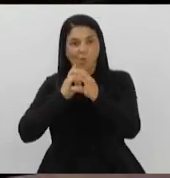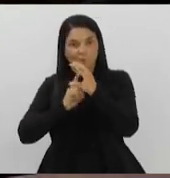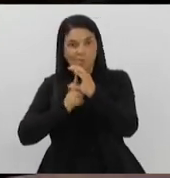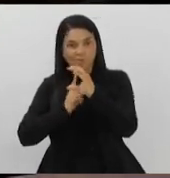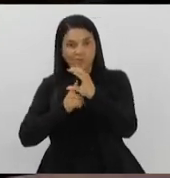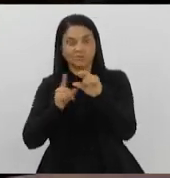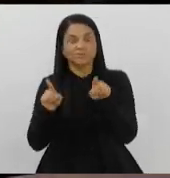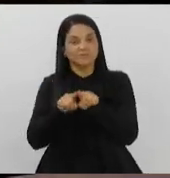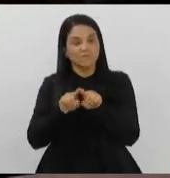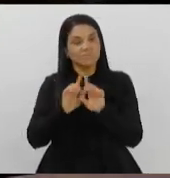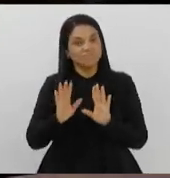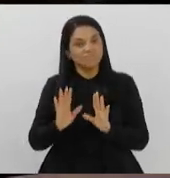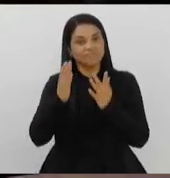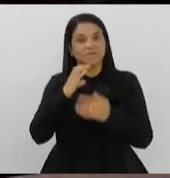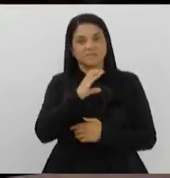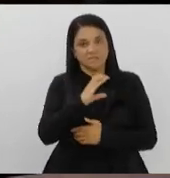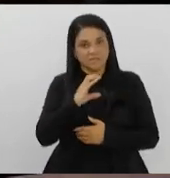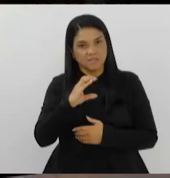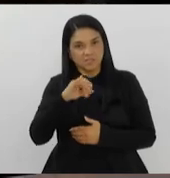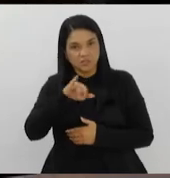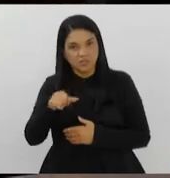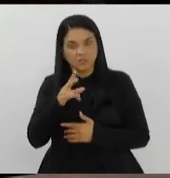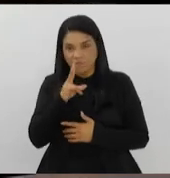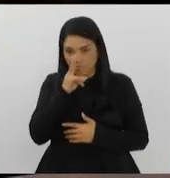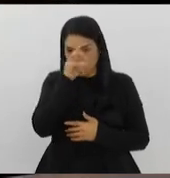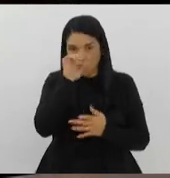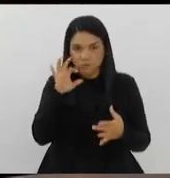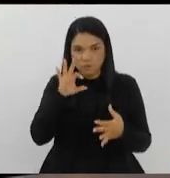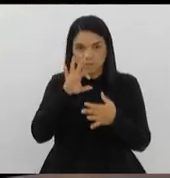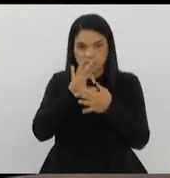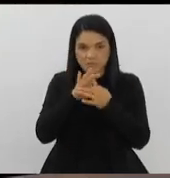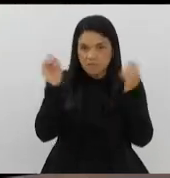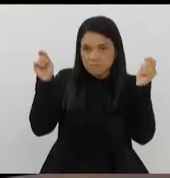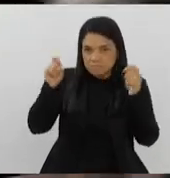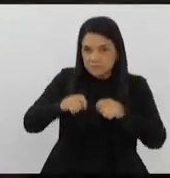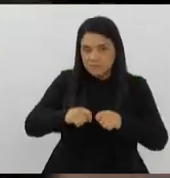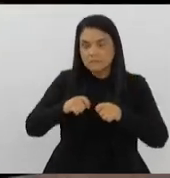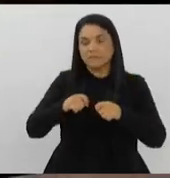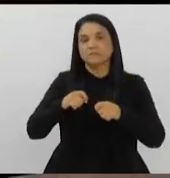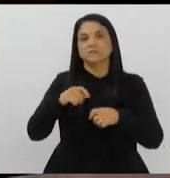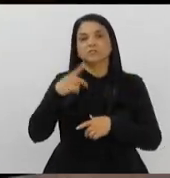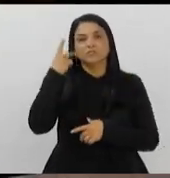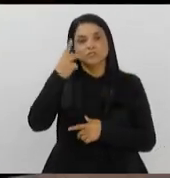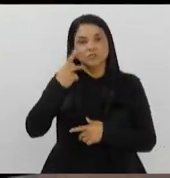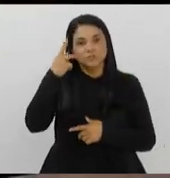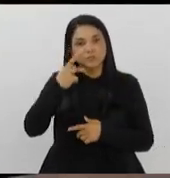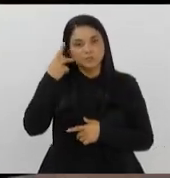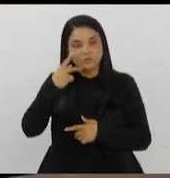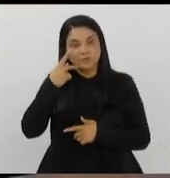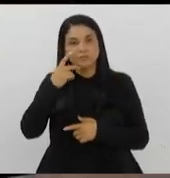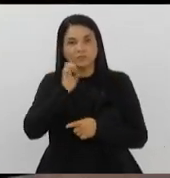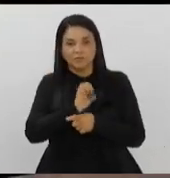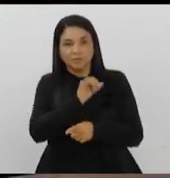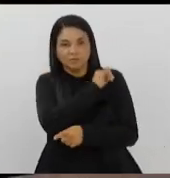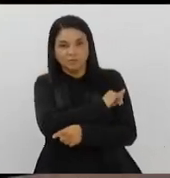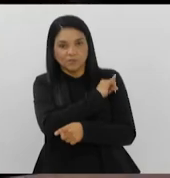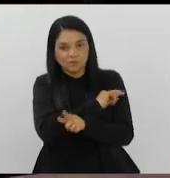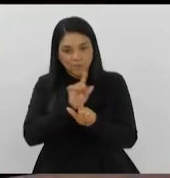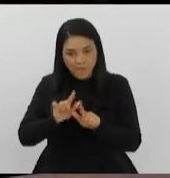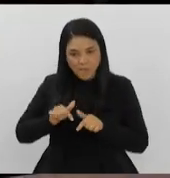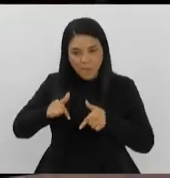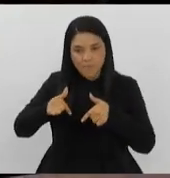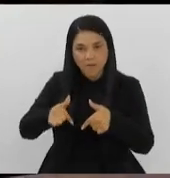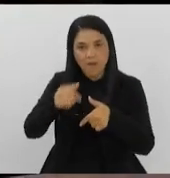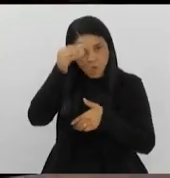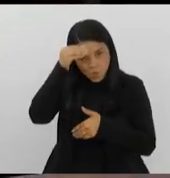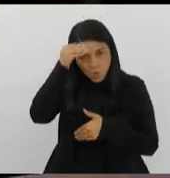de Constituição e Justiça no sentido de fortalecer a capacidade do Parlamento Fluminense aplicar o